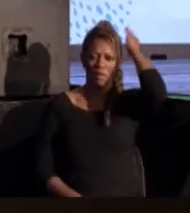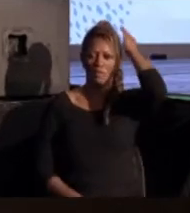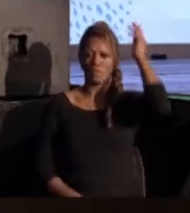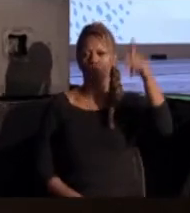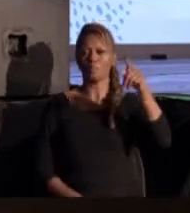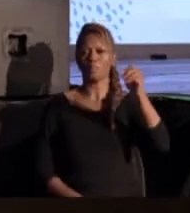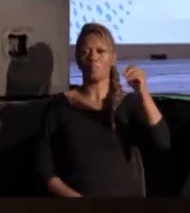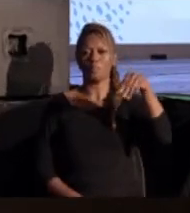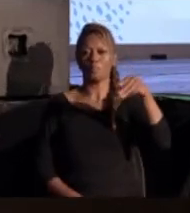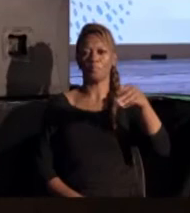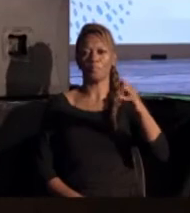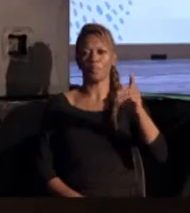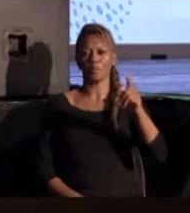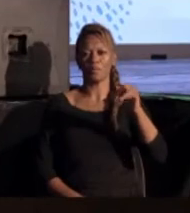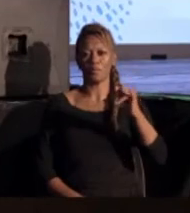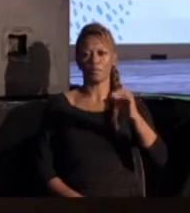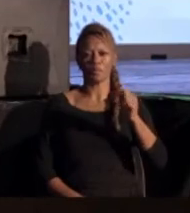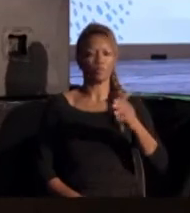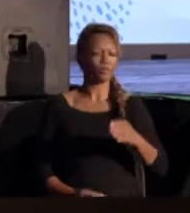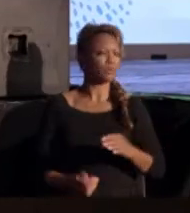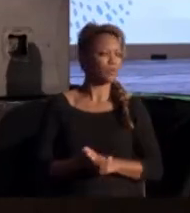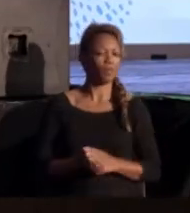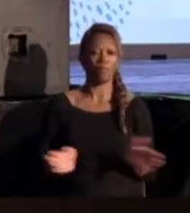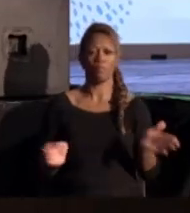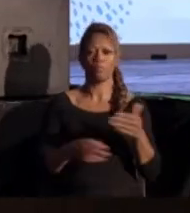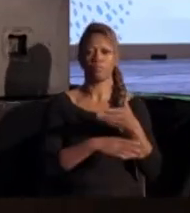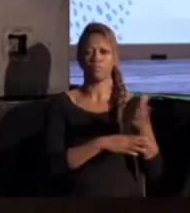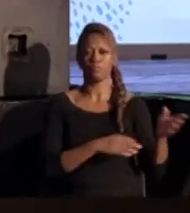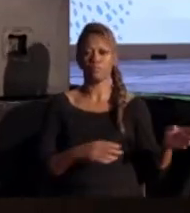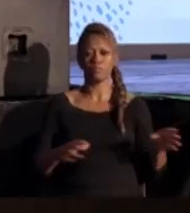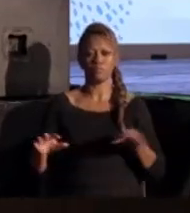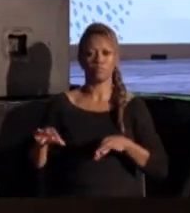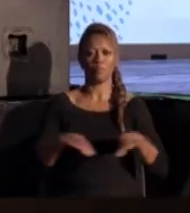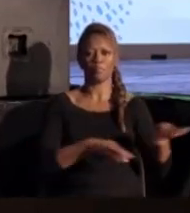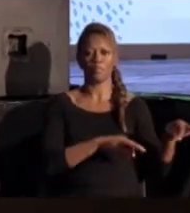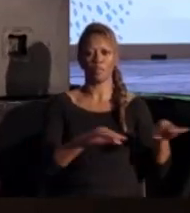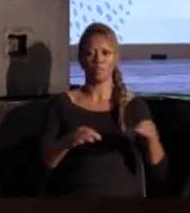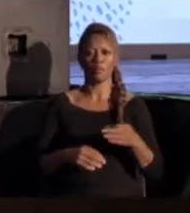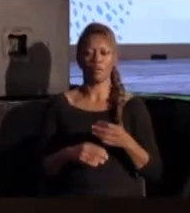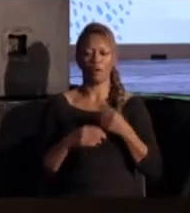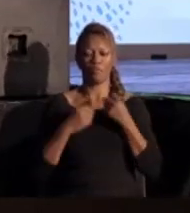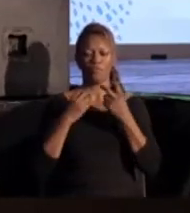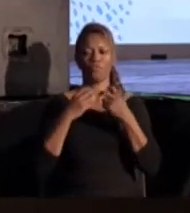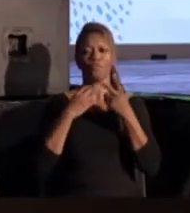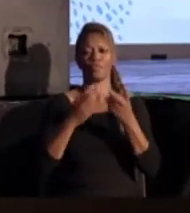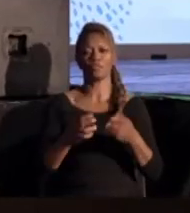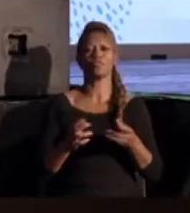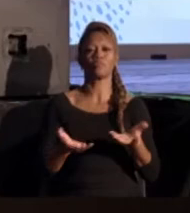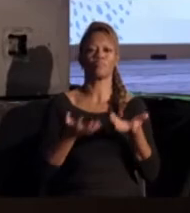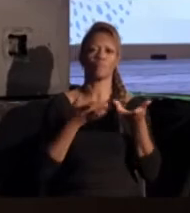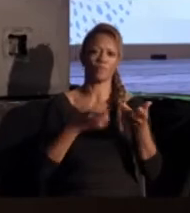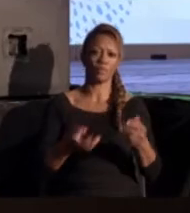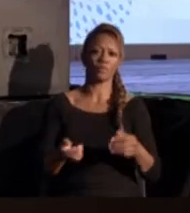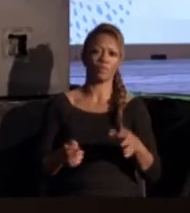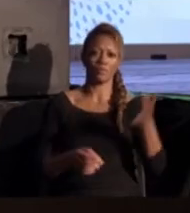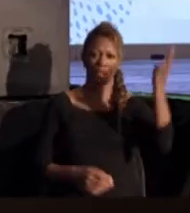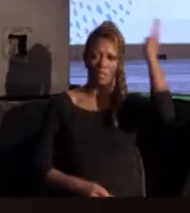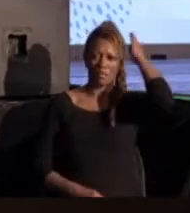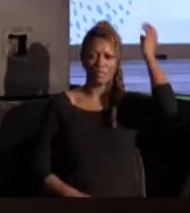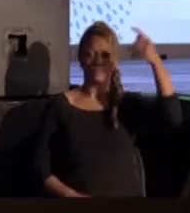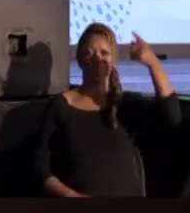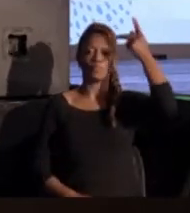bate-papo Pelas Encruzilhadas da Boca, que integra o projeto Boca para Que Te Quero, realizado pelo Sesc São